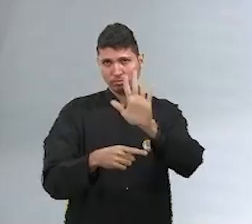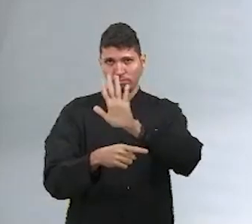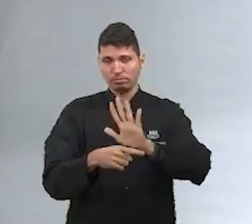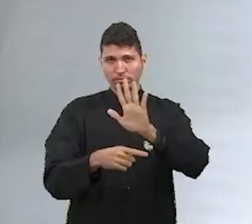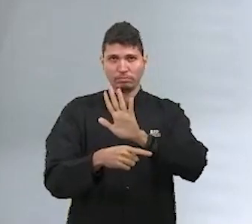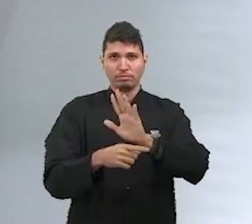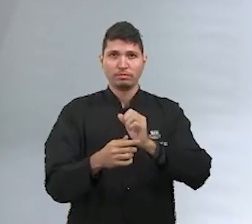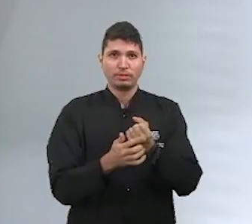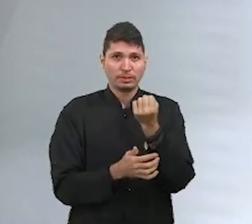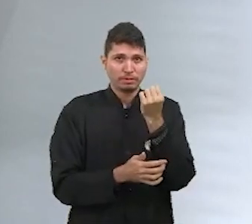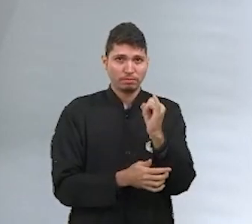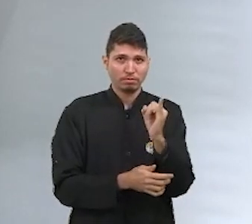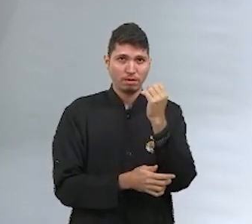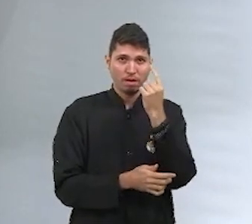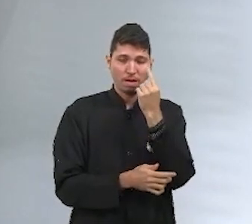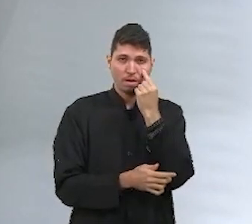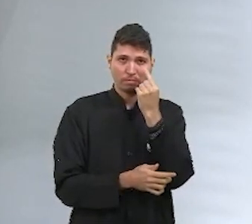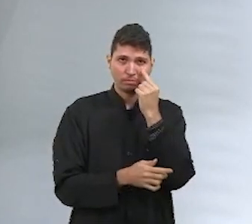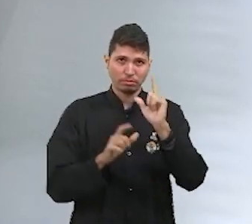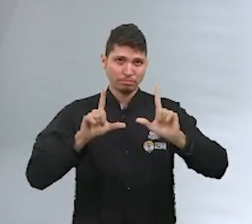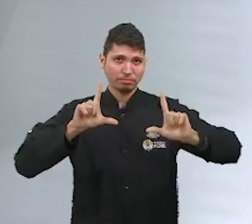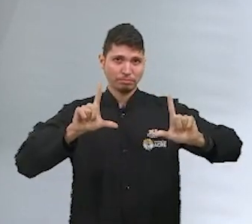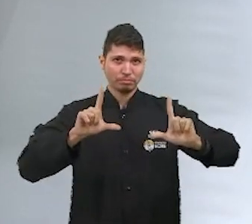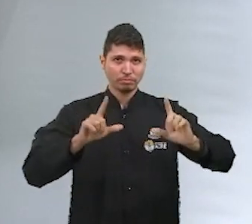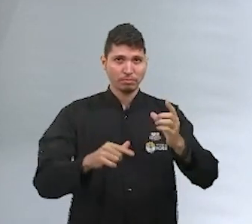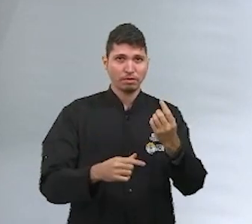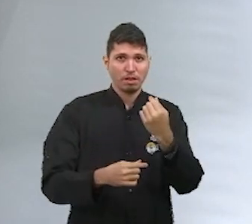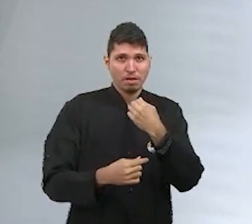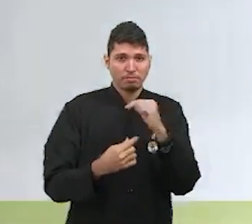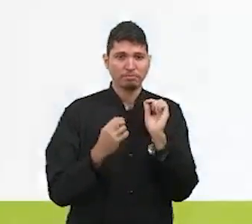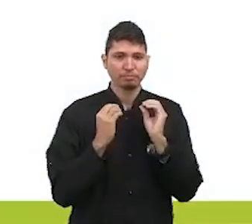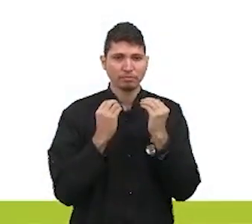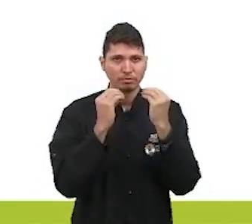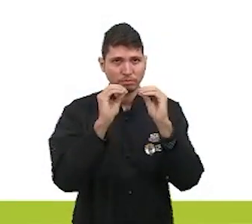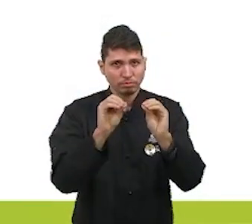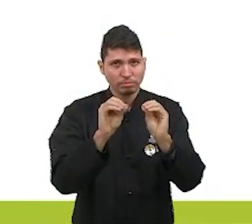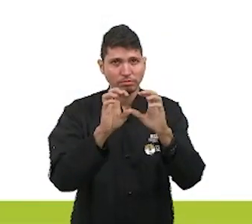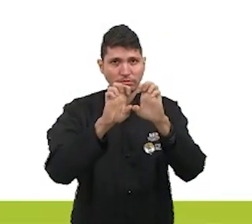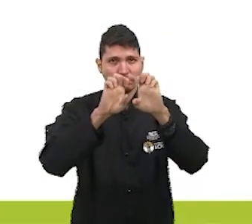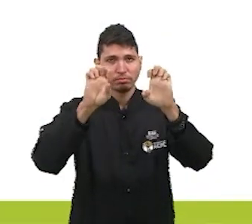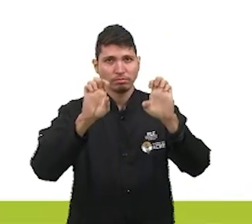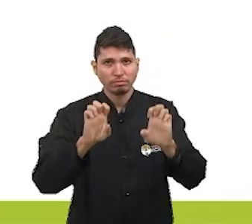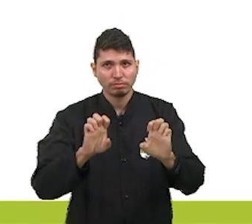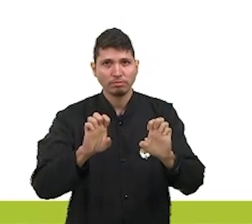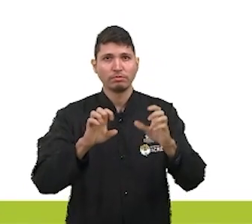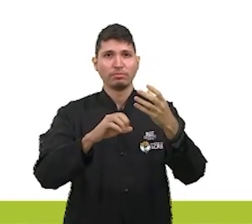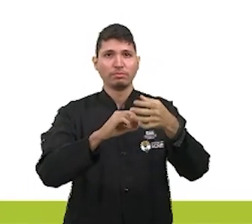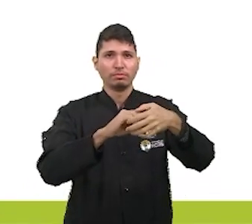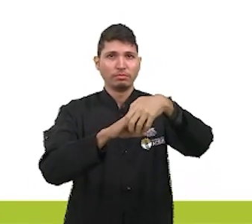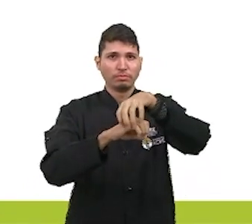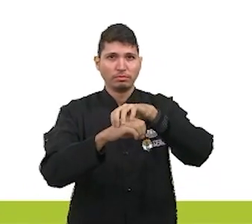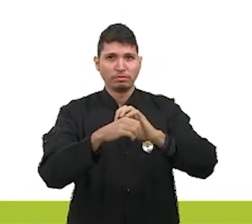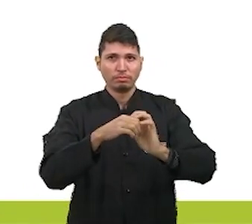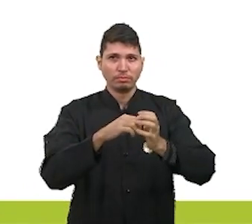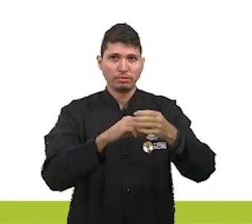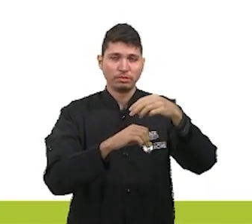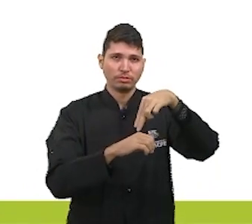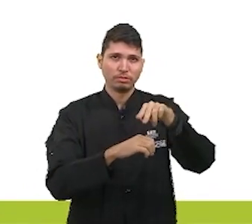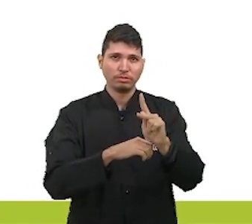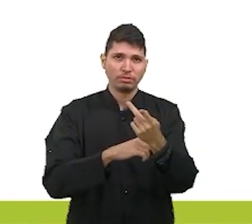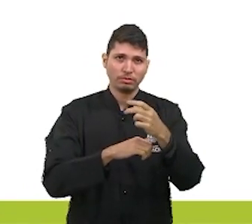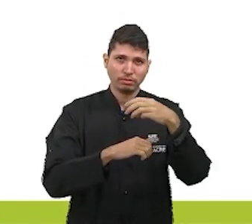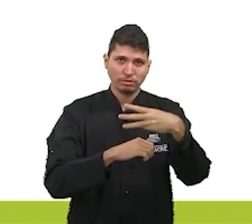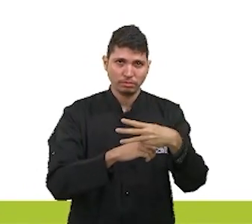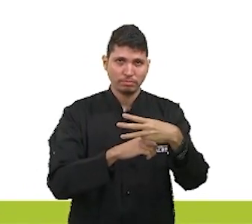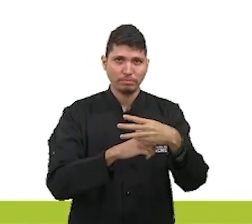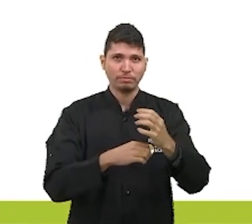Se você analisar na tela, eu coloquei aqui, né, a estrutura da molécula de amônia,